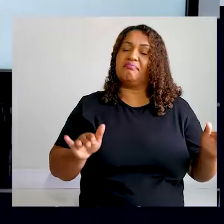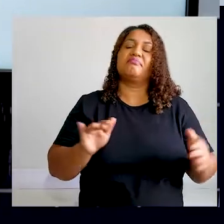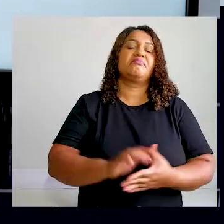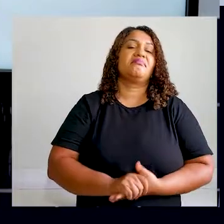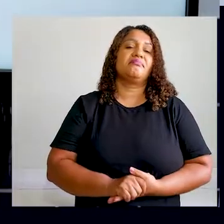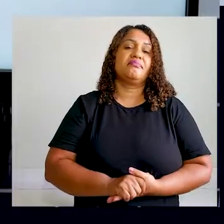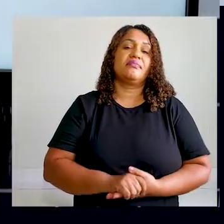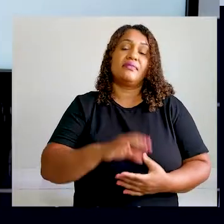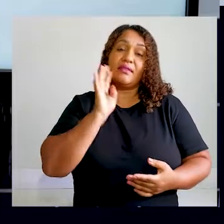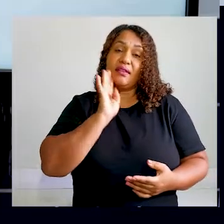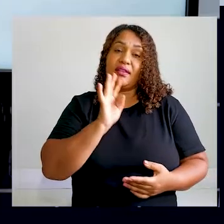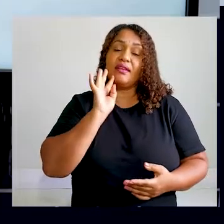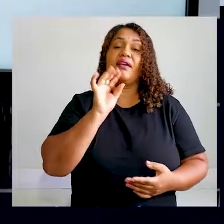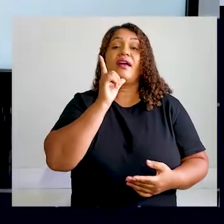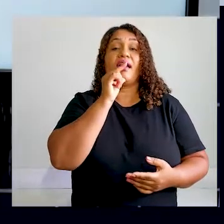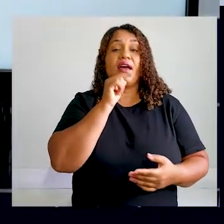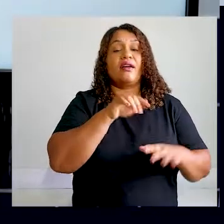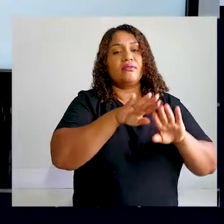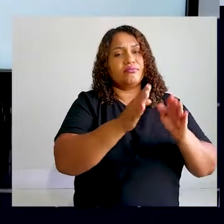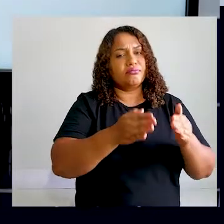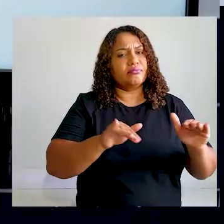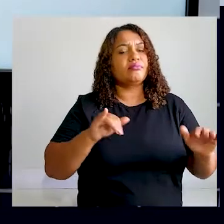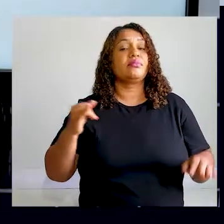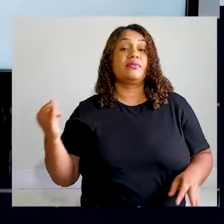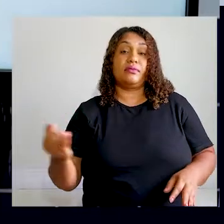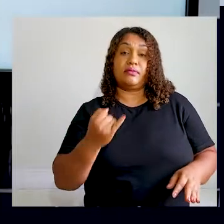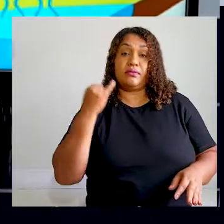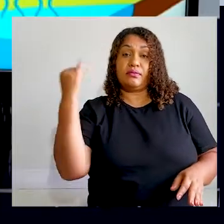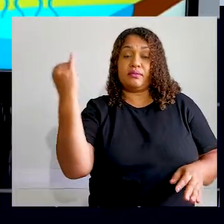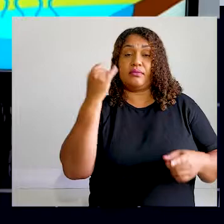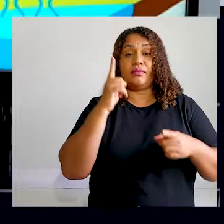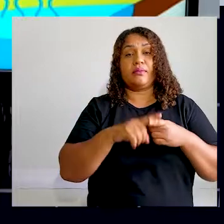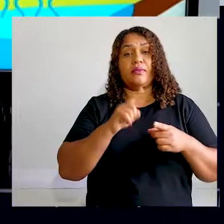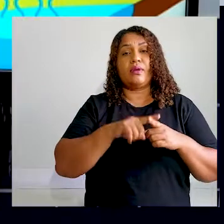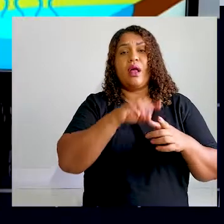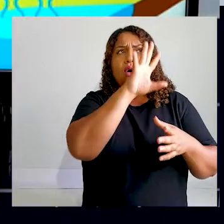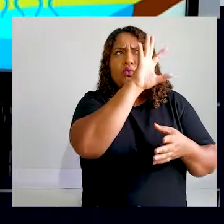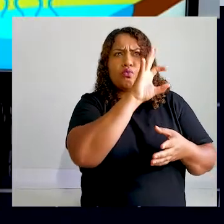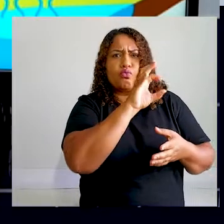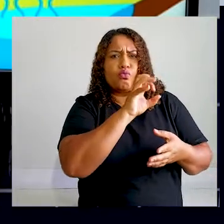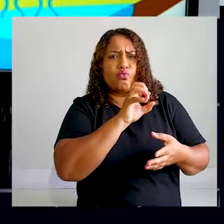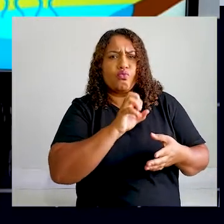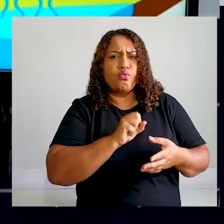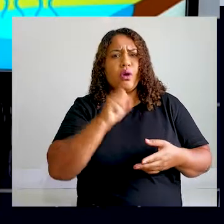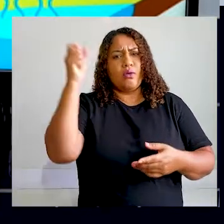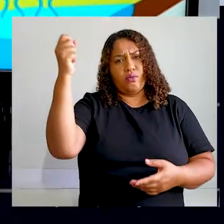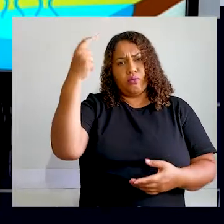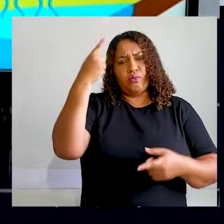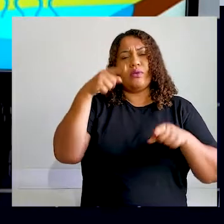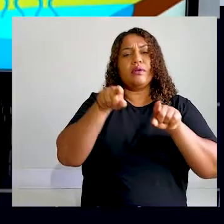As águas dos oceanos são muito importantes, pois elas absorvem o calor do